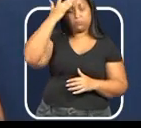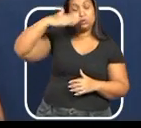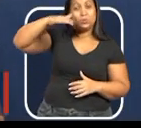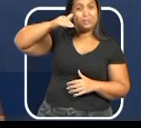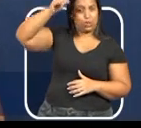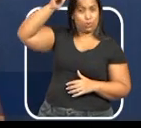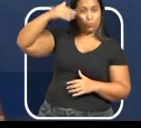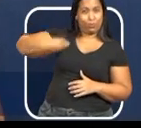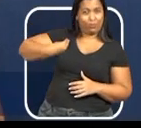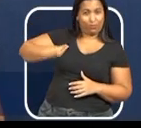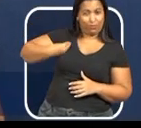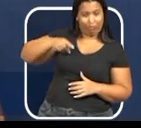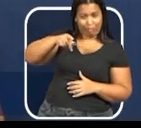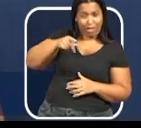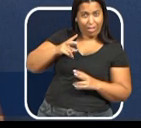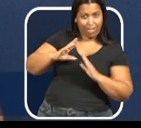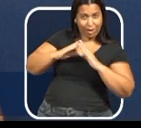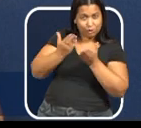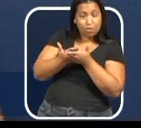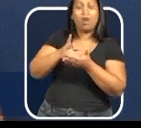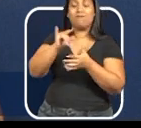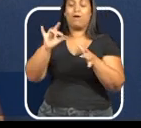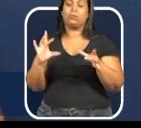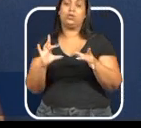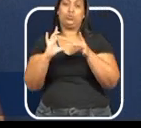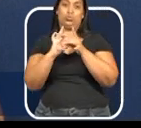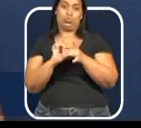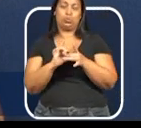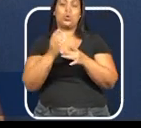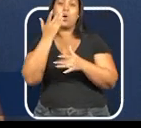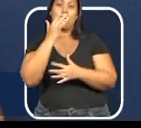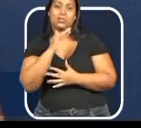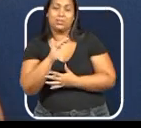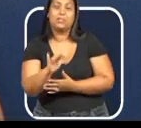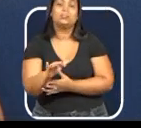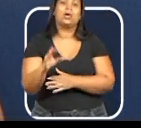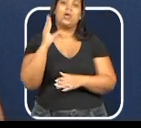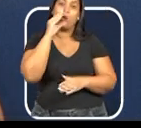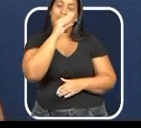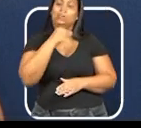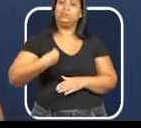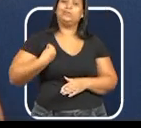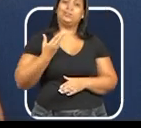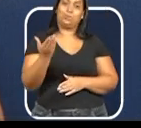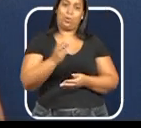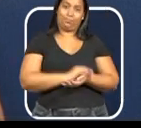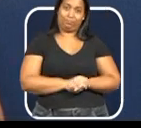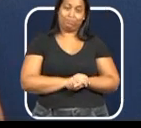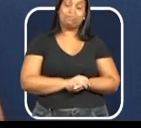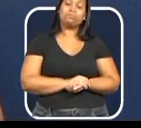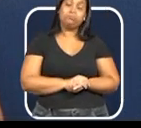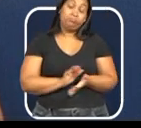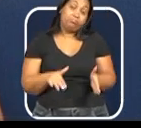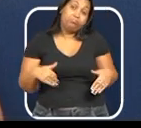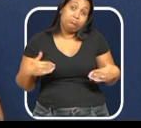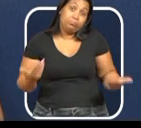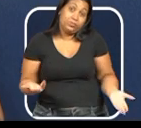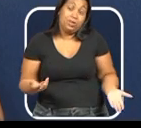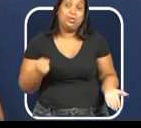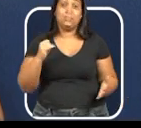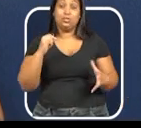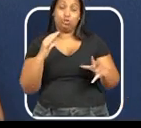escola, eles vão ter vínculos afetivos com as crianças e os adolescentes que ali estão. Afinal de contas, se a